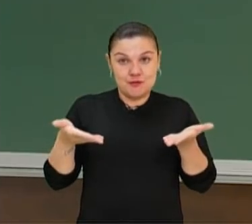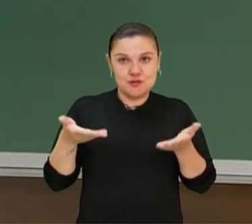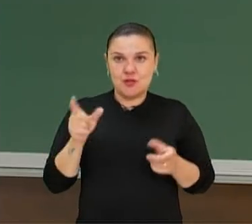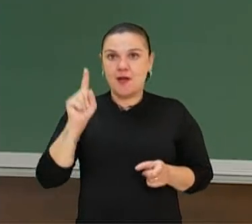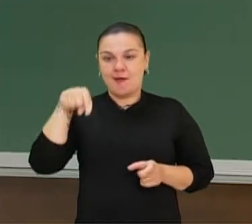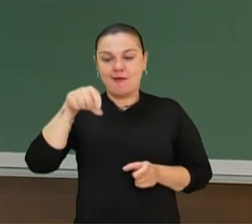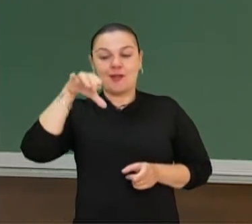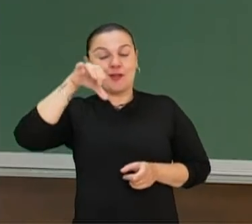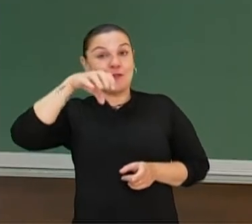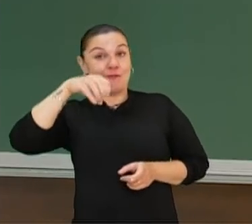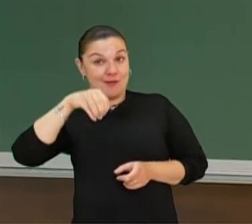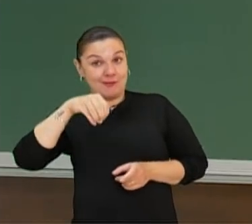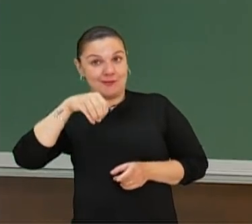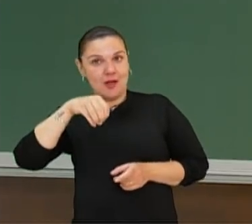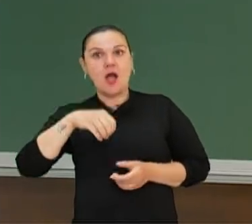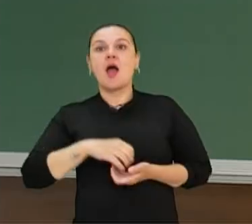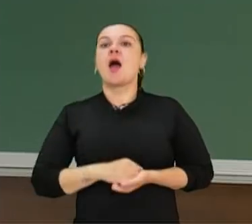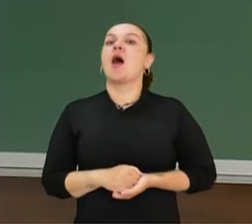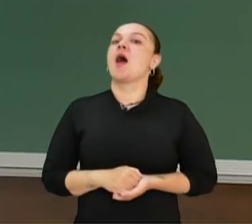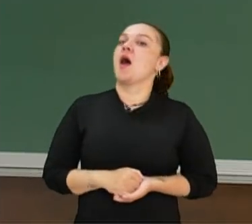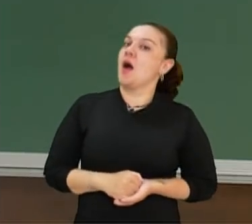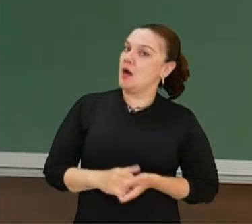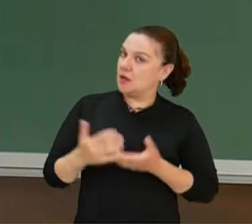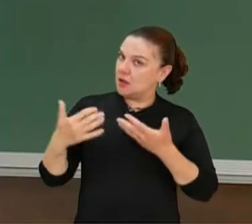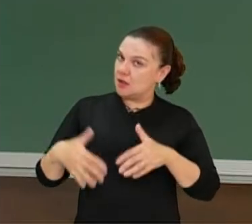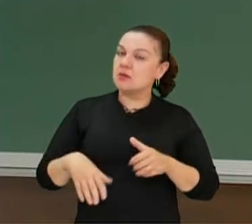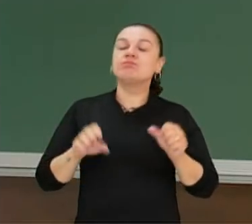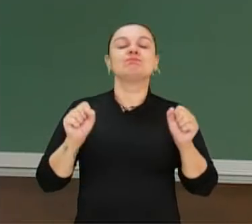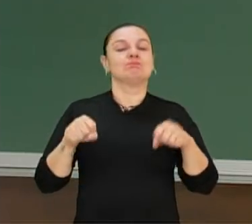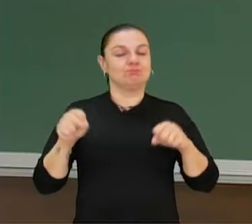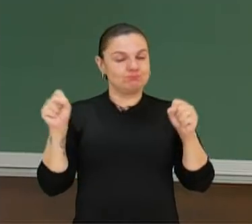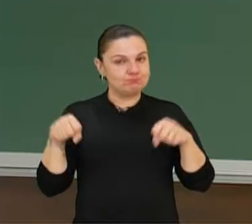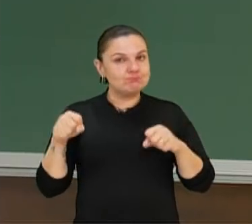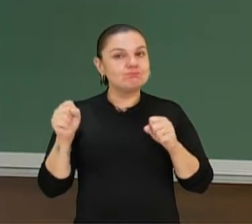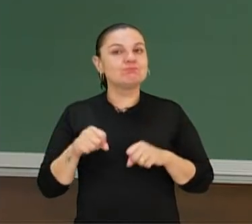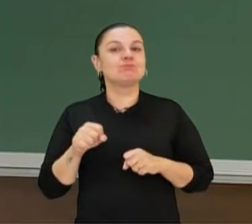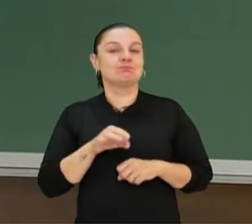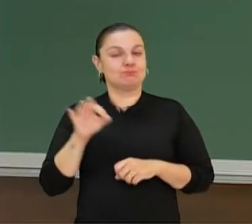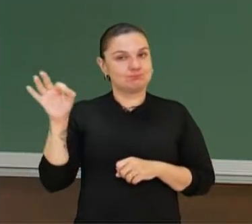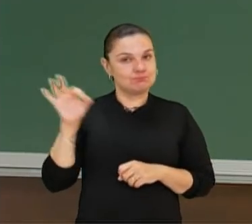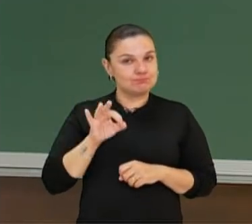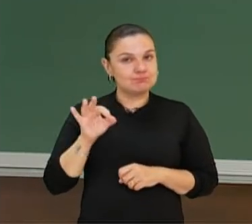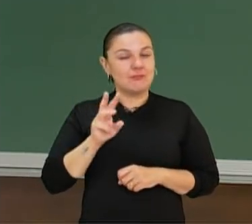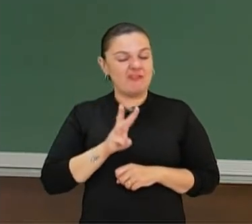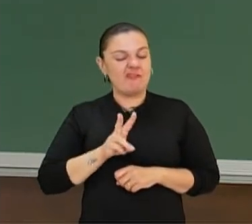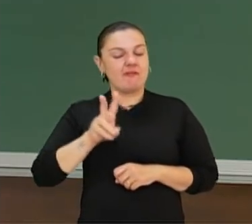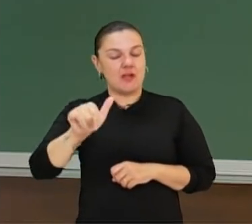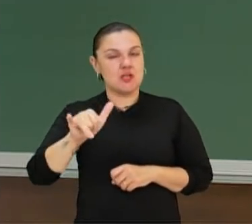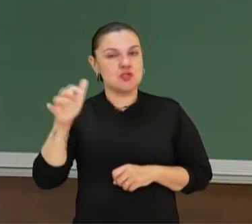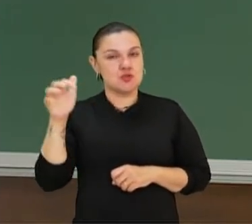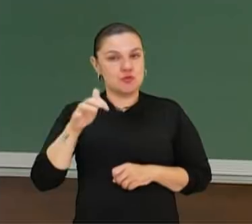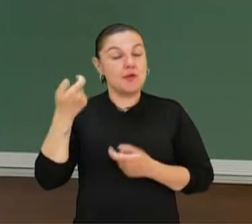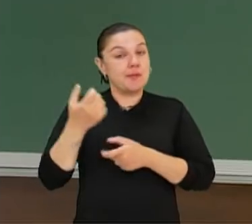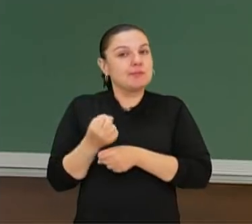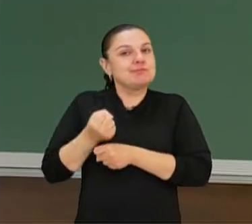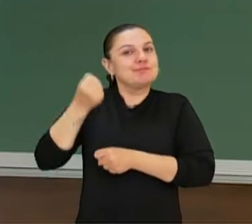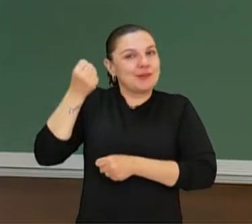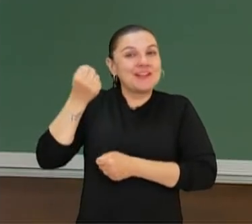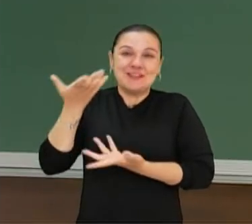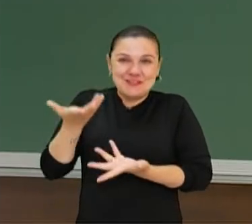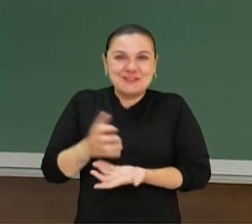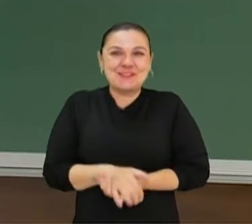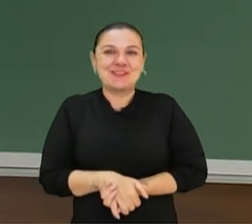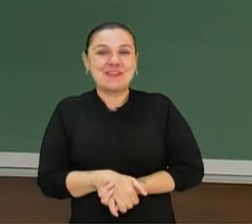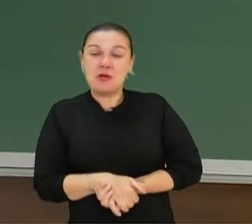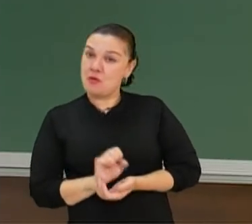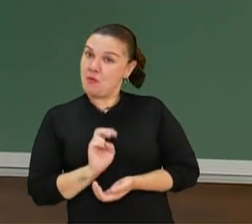de 90%, há uma chance muito grande que realmente vai chover e a gente precisa pegar o guarda-chuva, ou